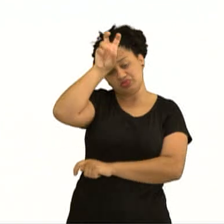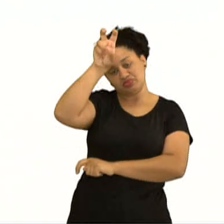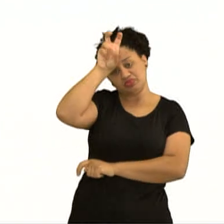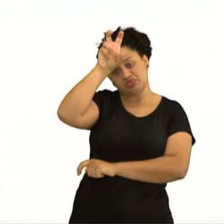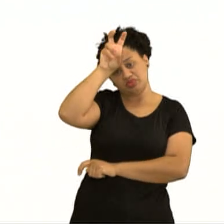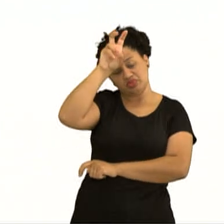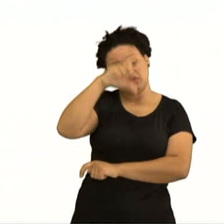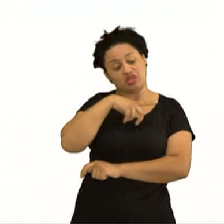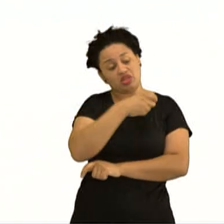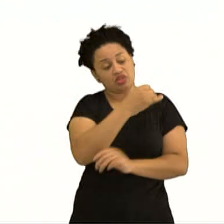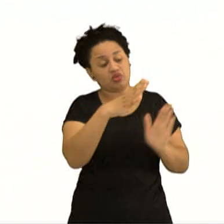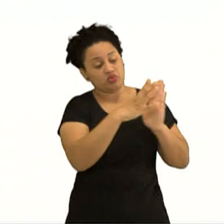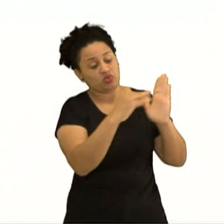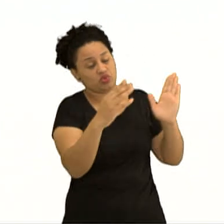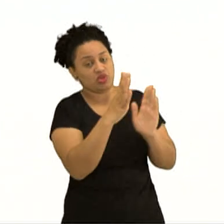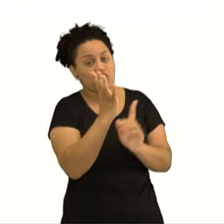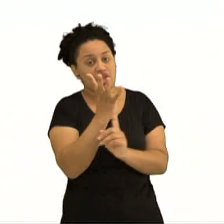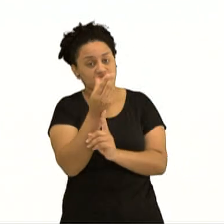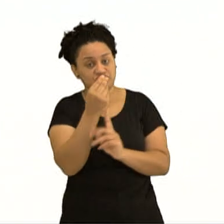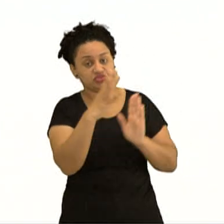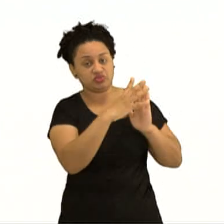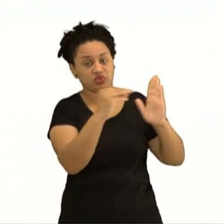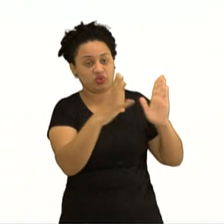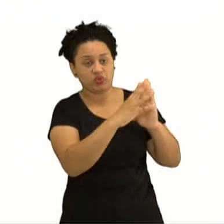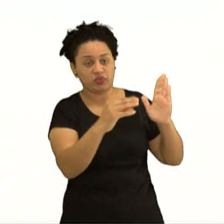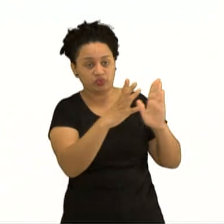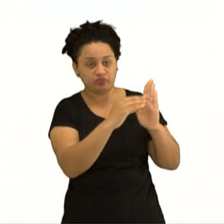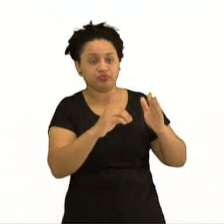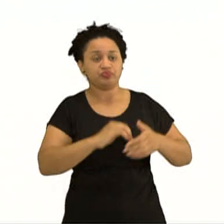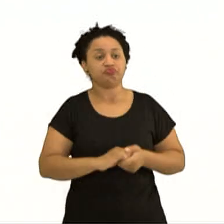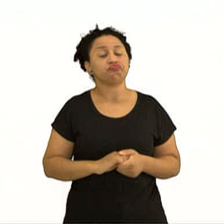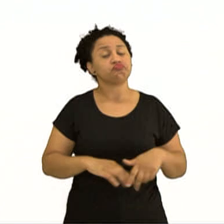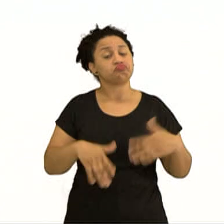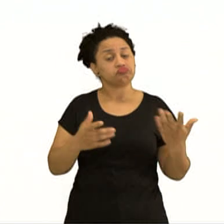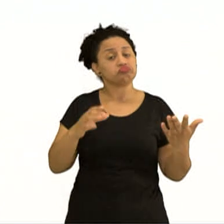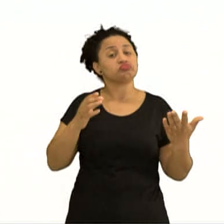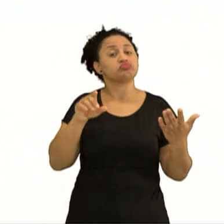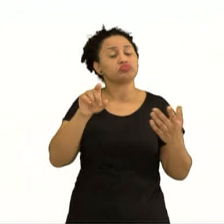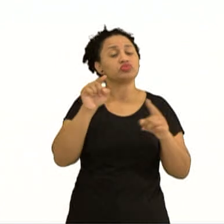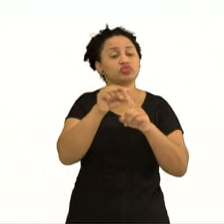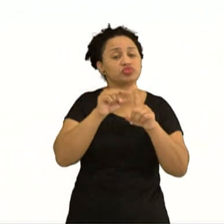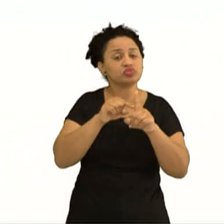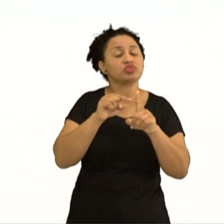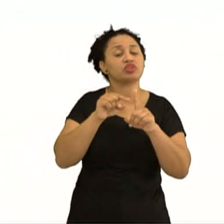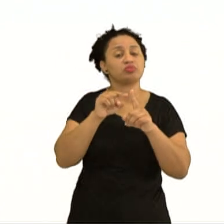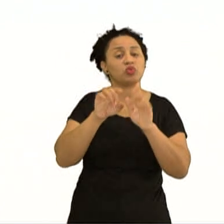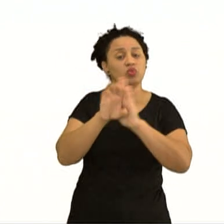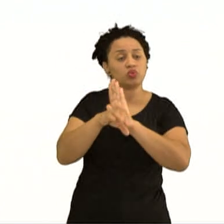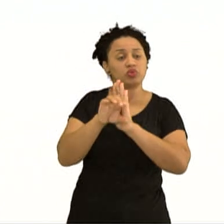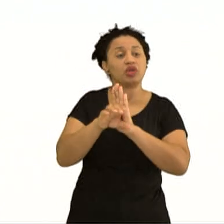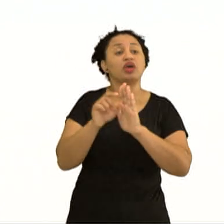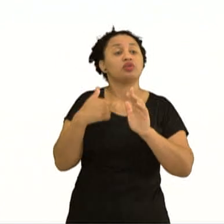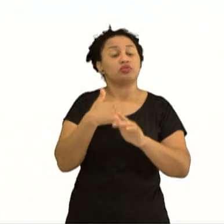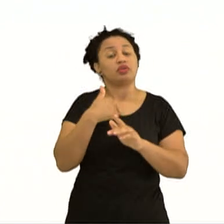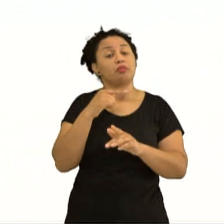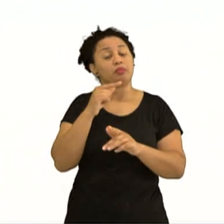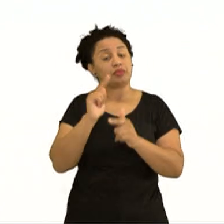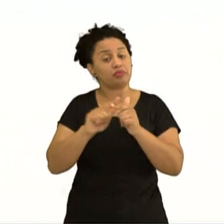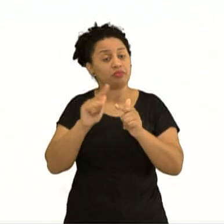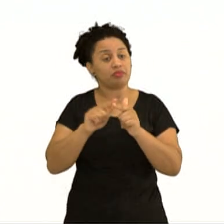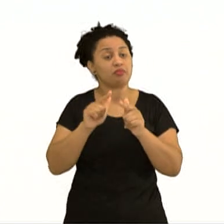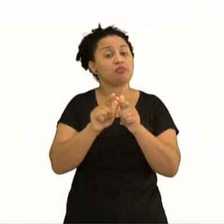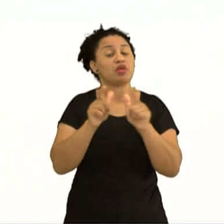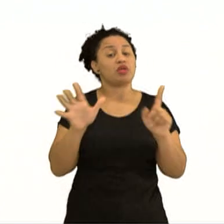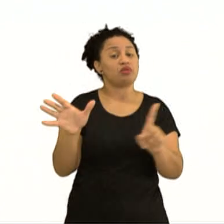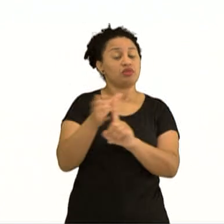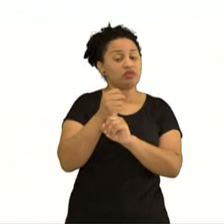artistas copistas. Essa noção de clássico tem um problema, é dominadora, branca e masculina. Clássico